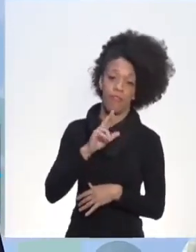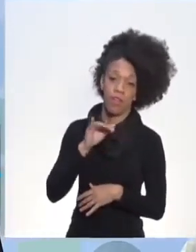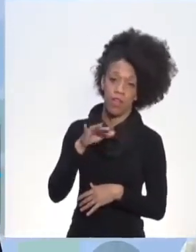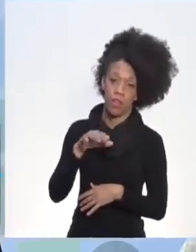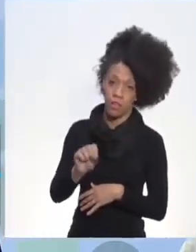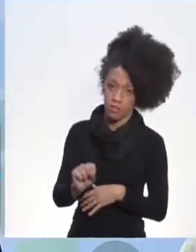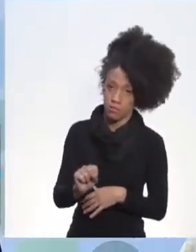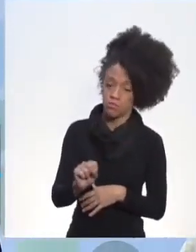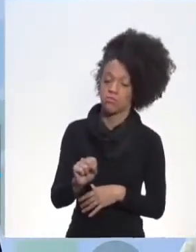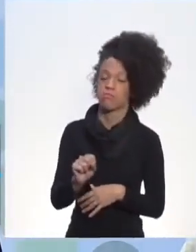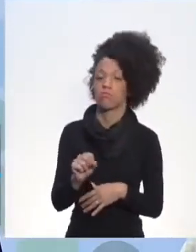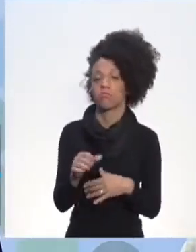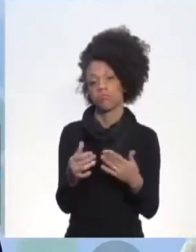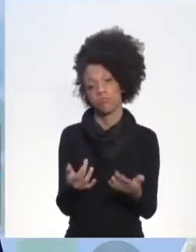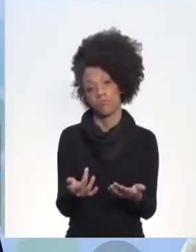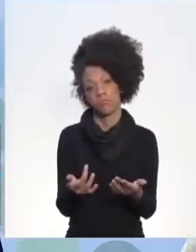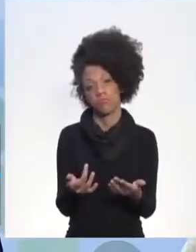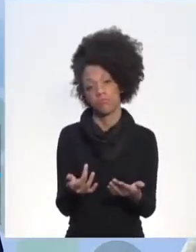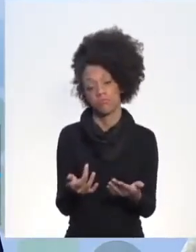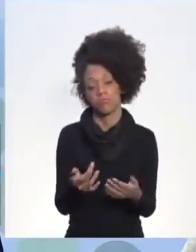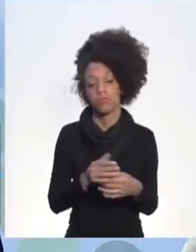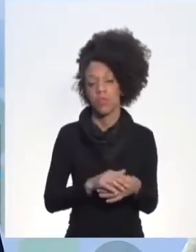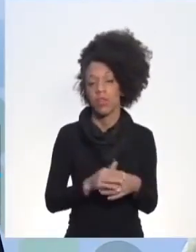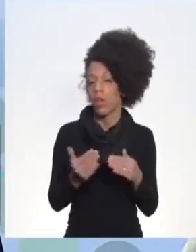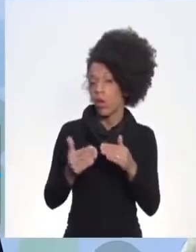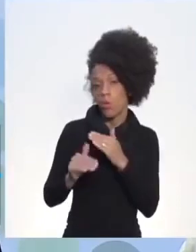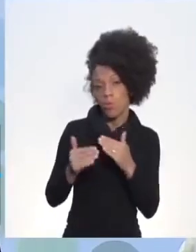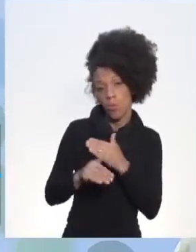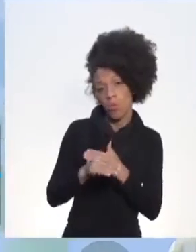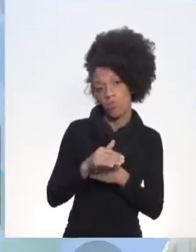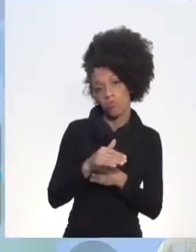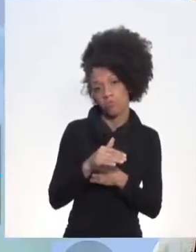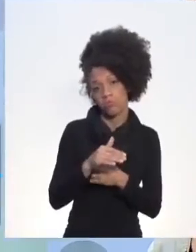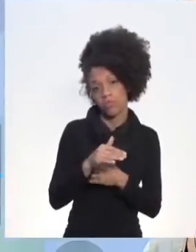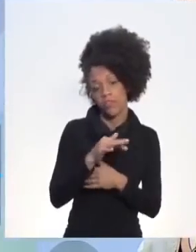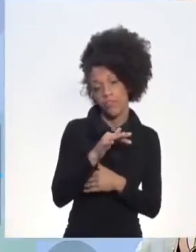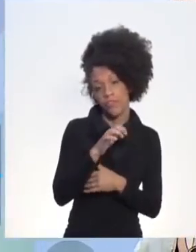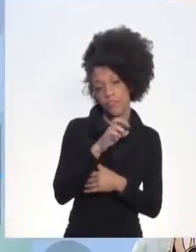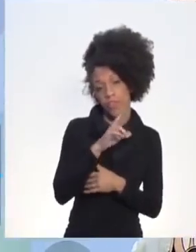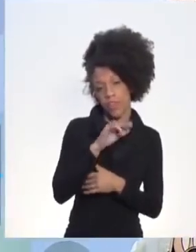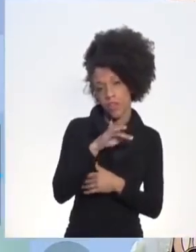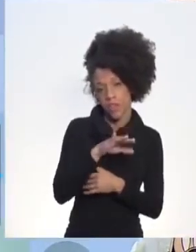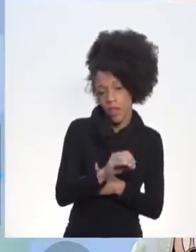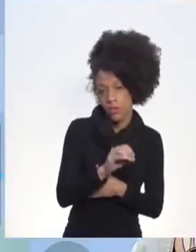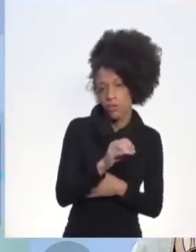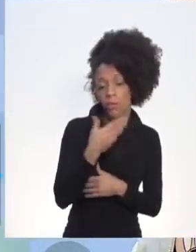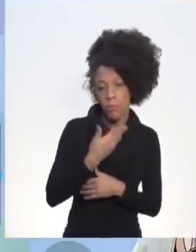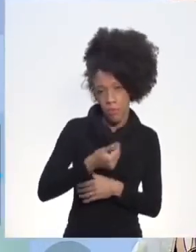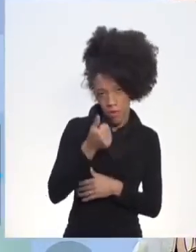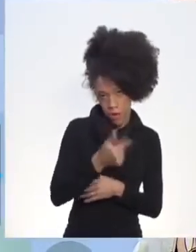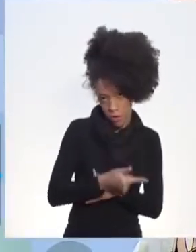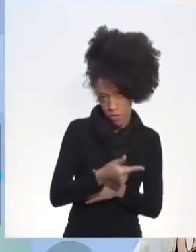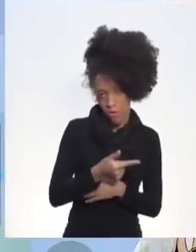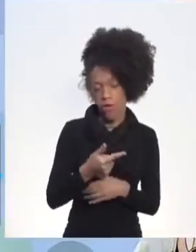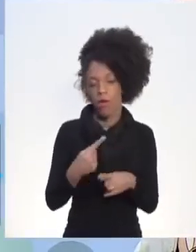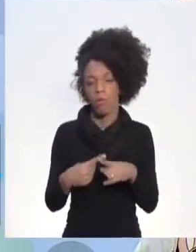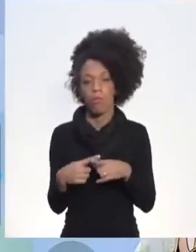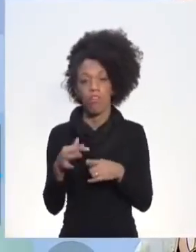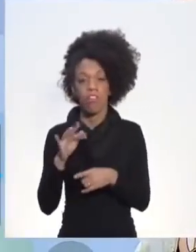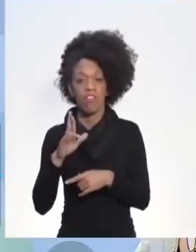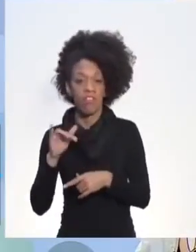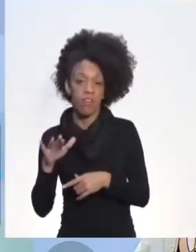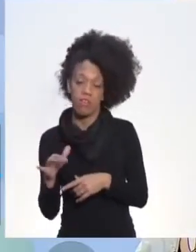colocar no feriado também, em vez de férias, né? A gente ainda não está de férias, ok. Agora o próximo, qual